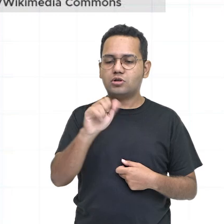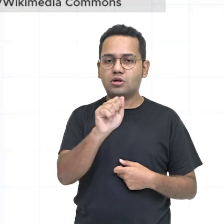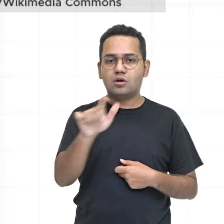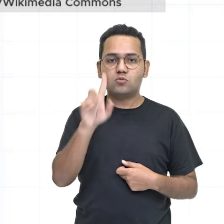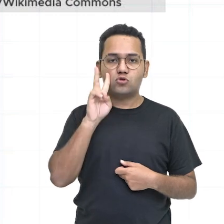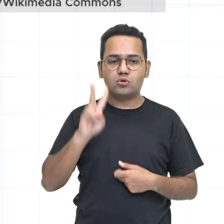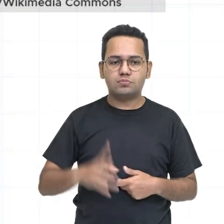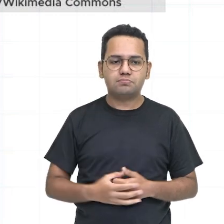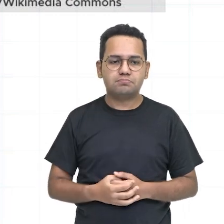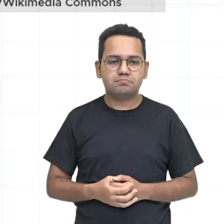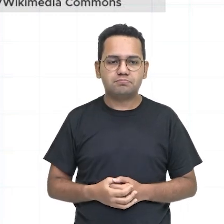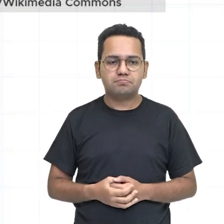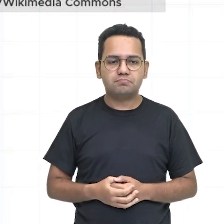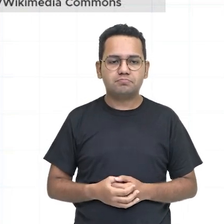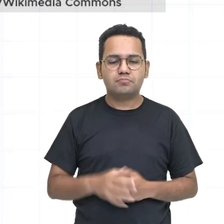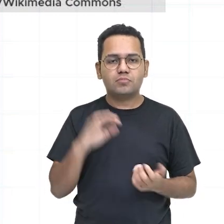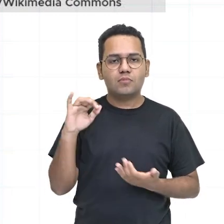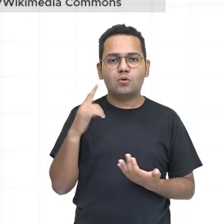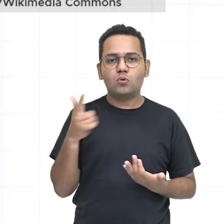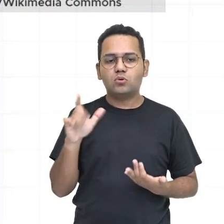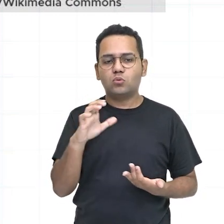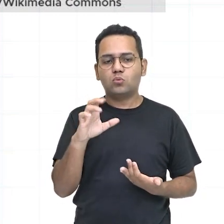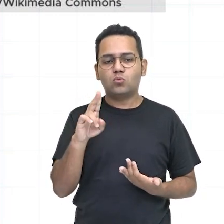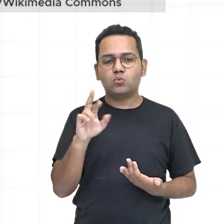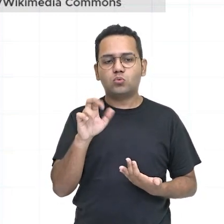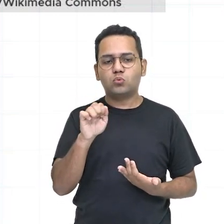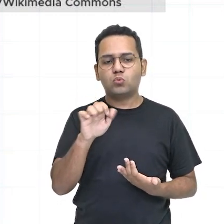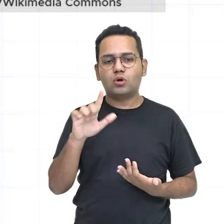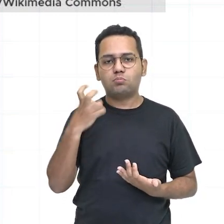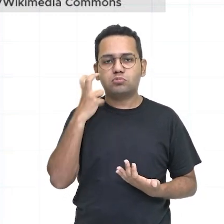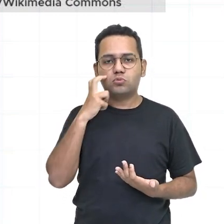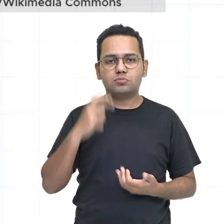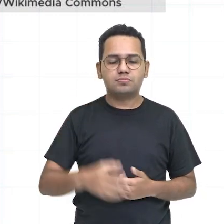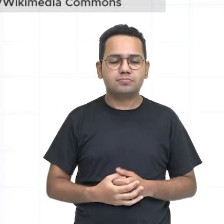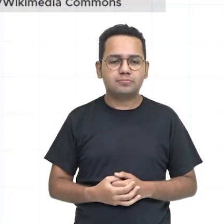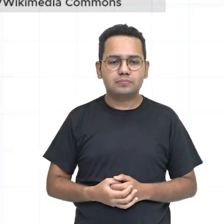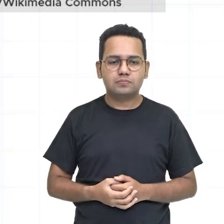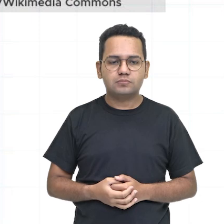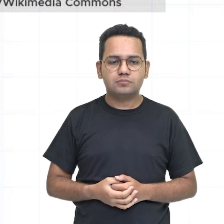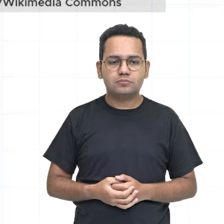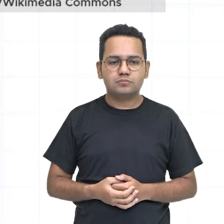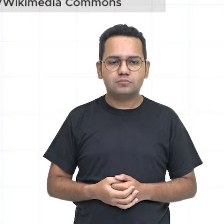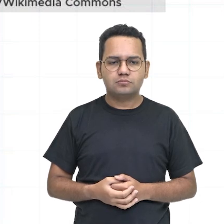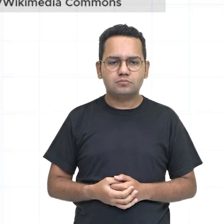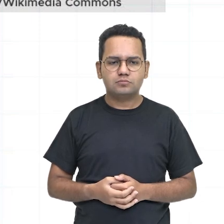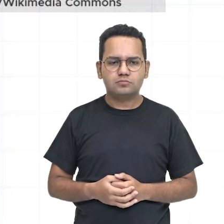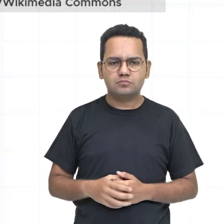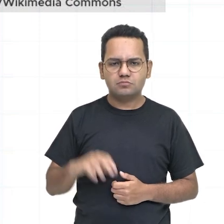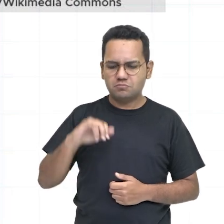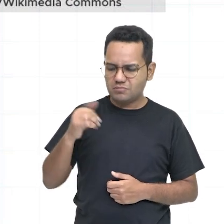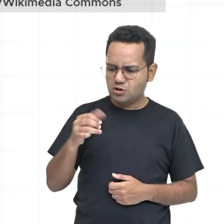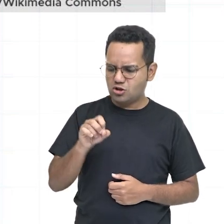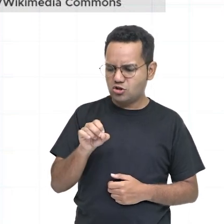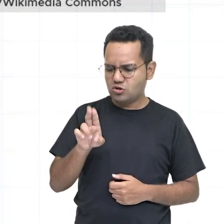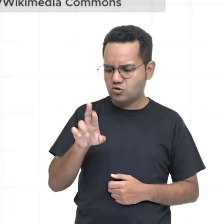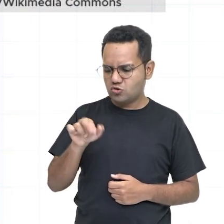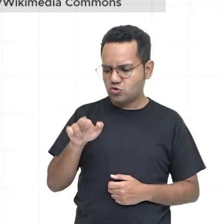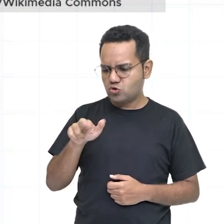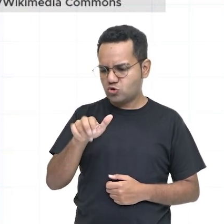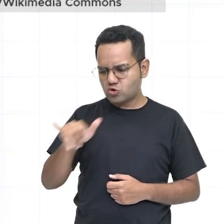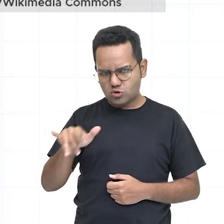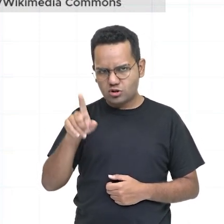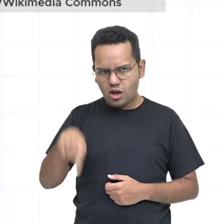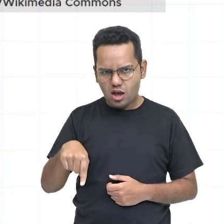cultural, cultural. Não sei vocês, mas será que a palavra journey, ela é um